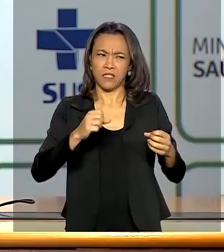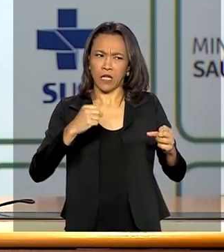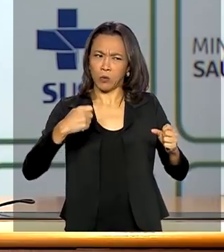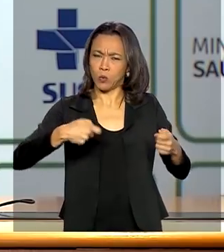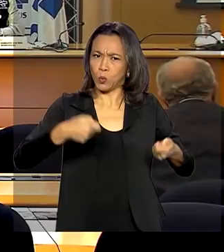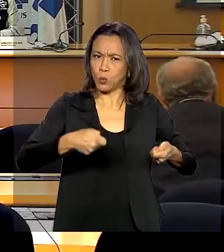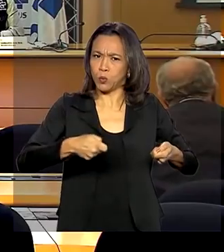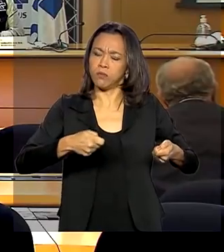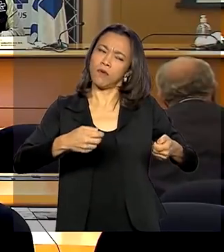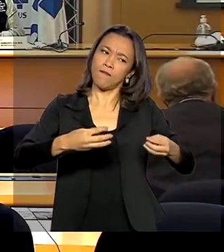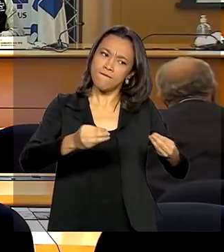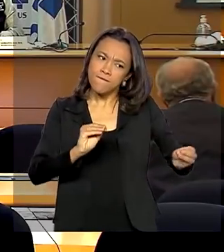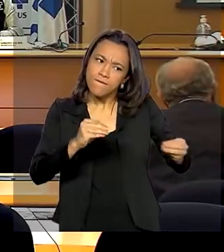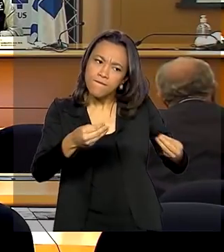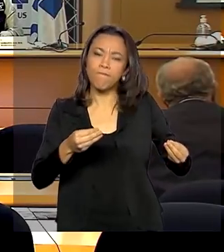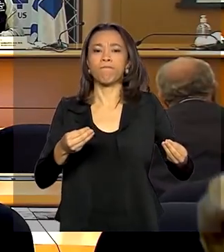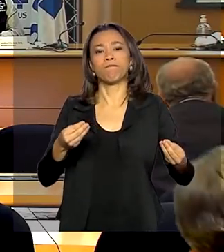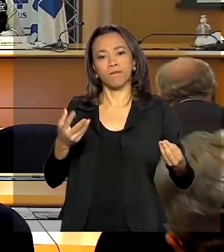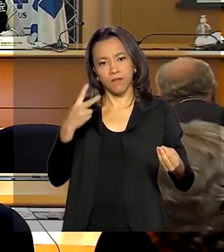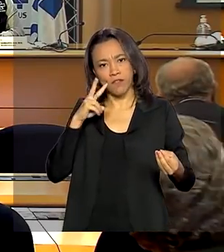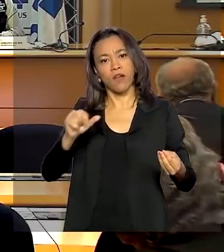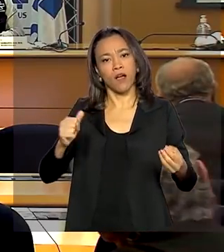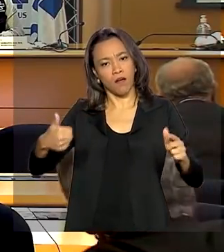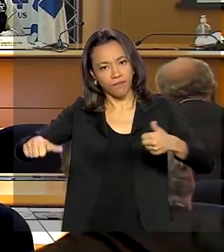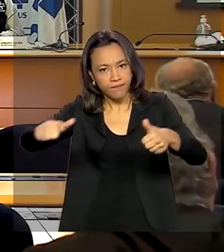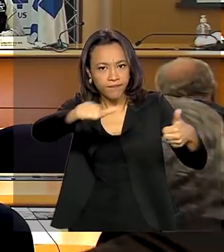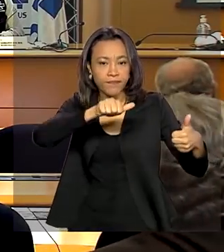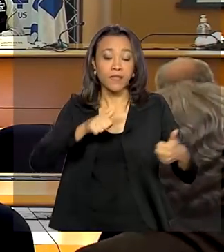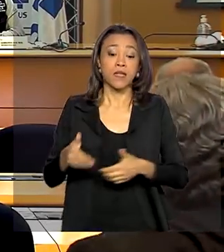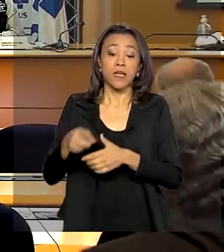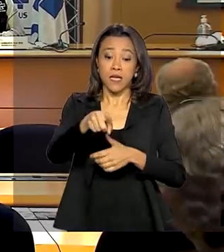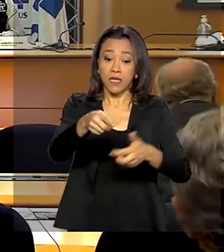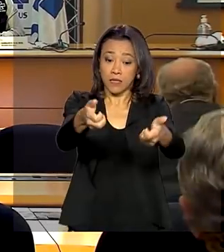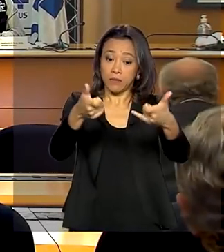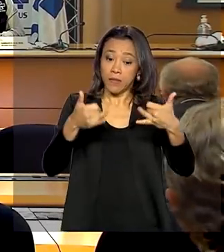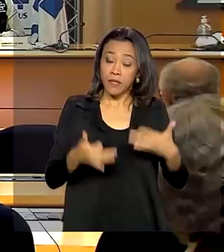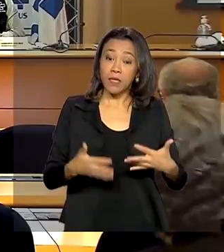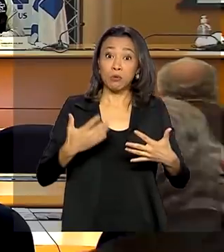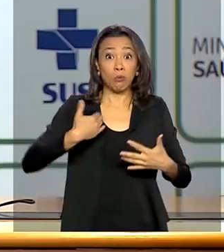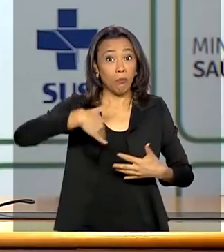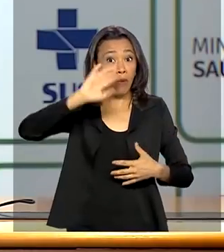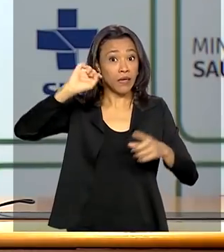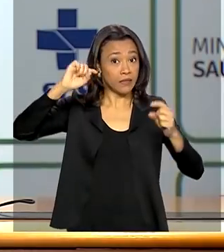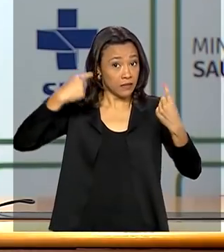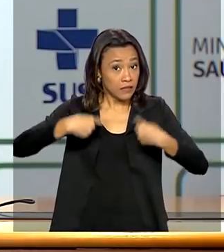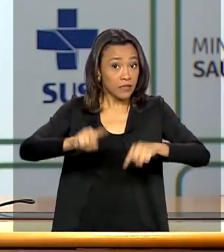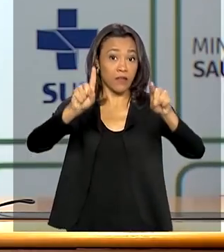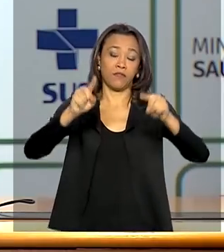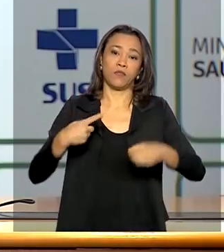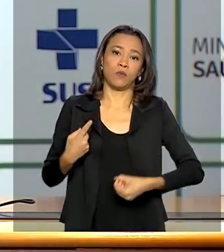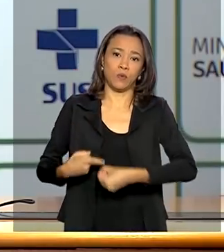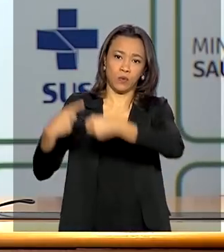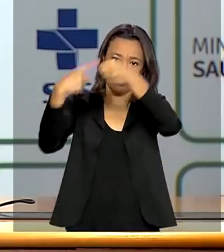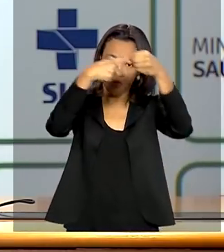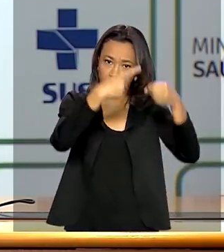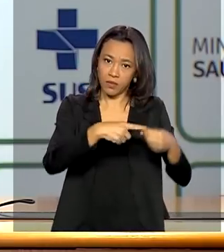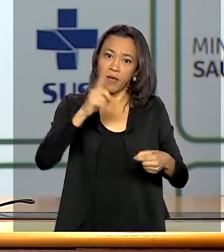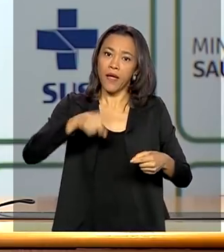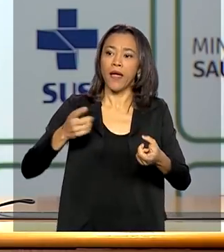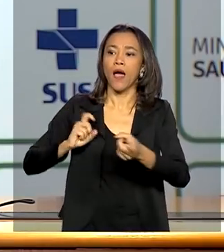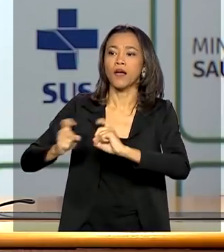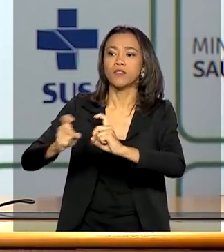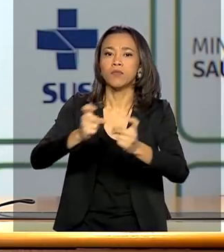juntos. O ministro destacou que neste momento o maior desafio dos municípios é gerenciar os recursos humanos